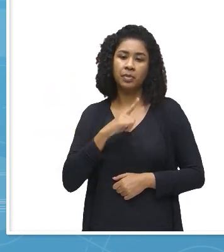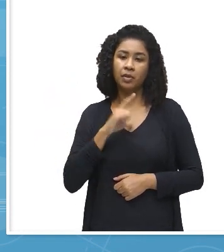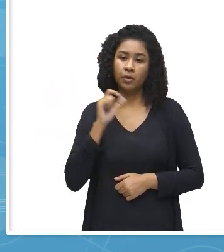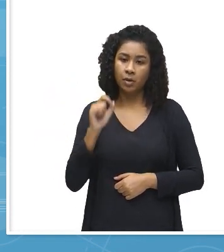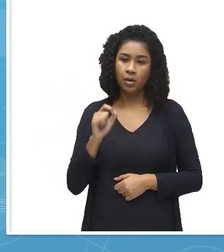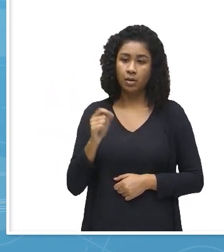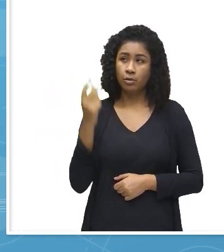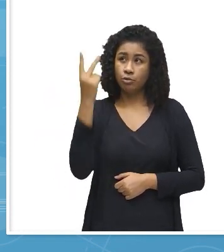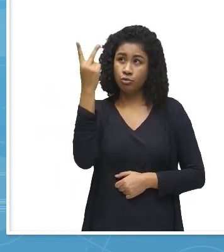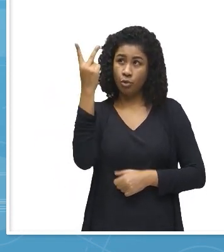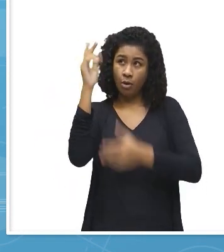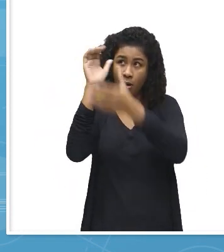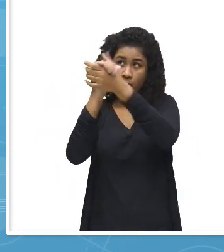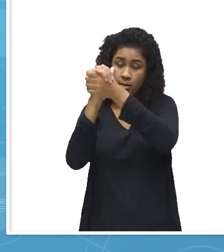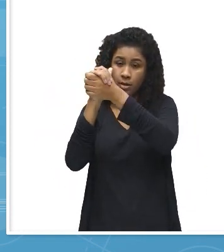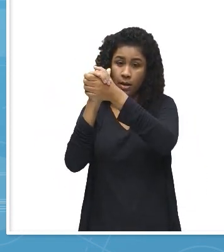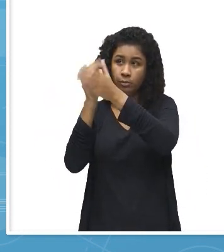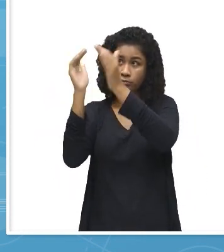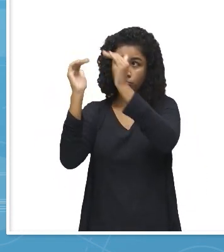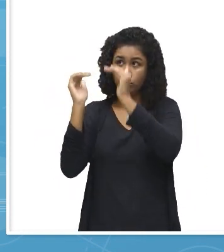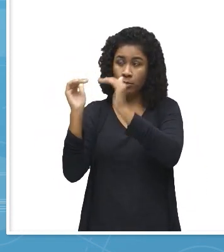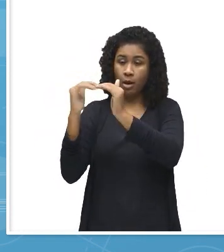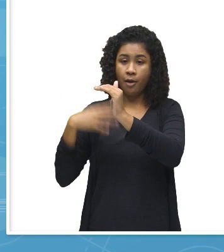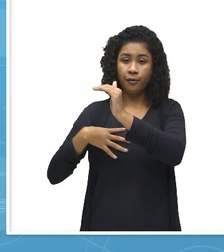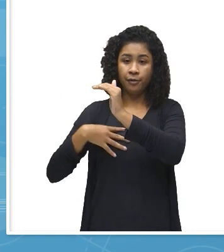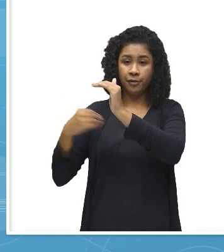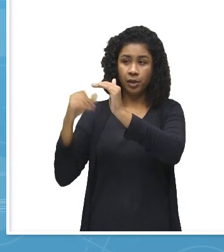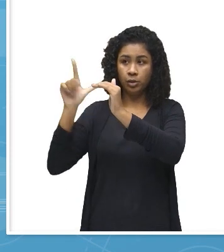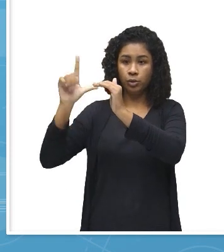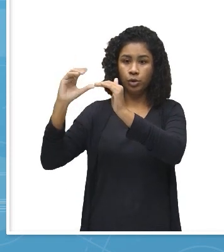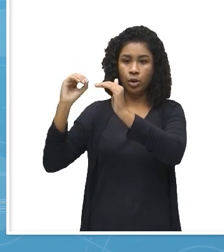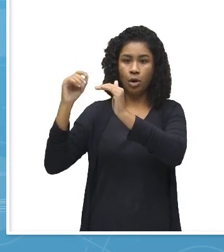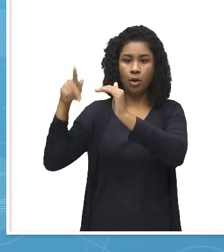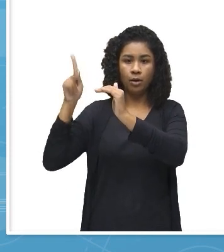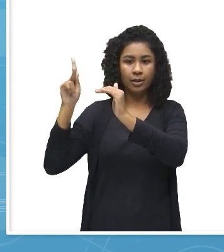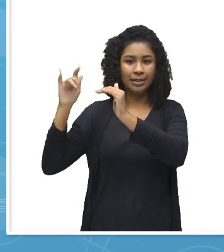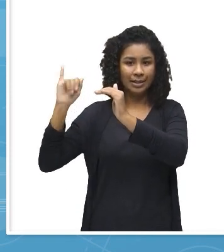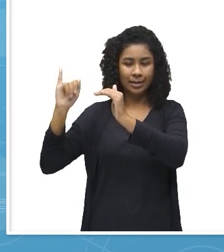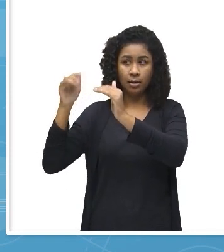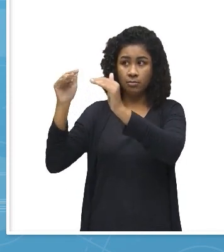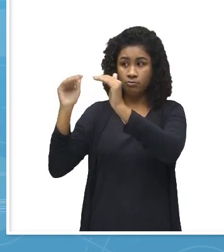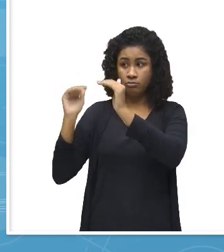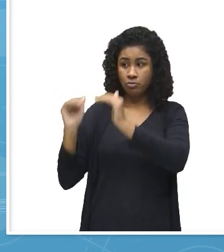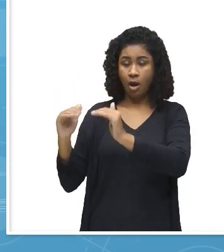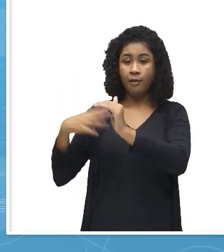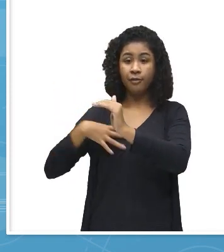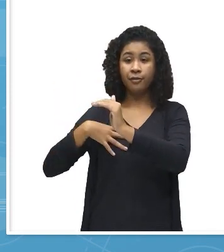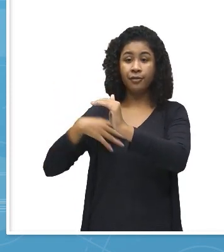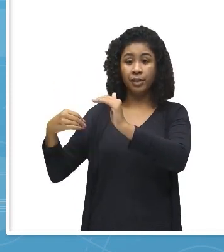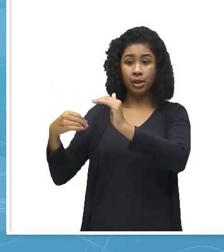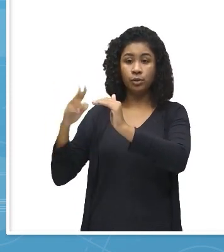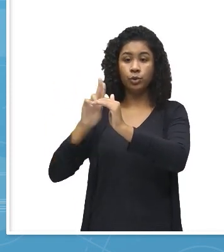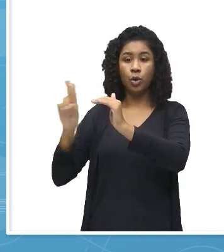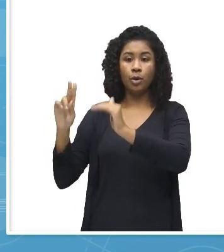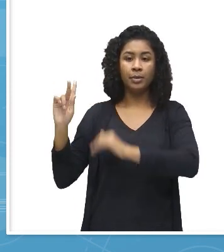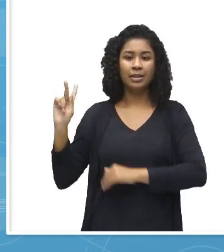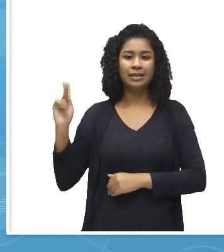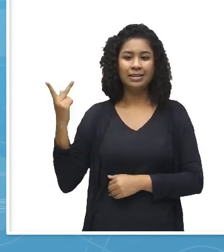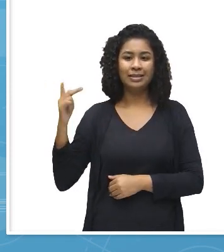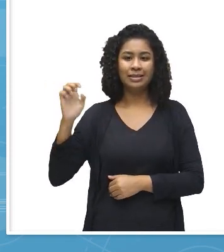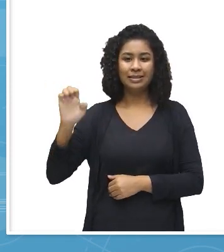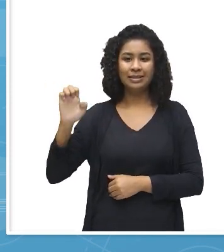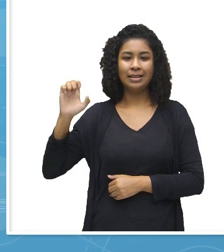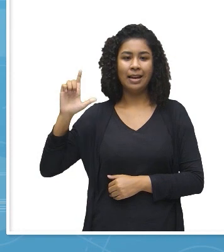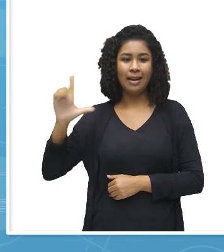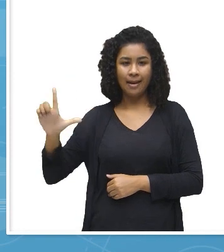alguns lugares também Hela, é vista aí, né, esta daqui, vamos marcar aqui para vocês saberem de quem estou